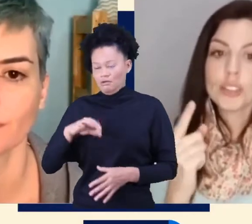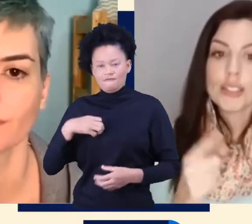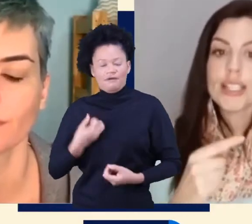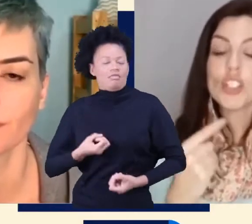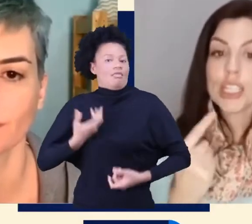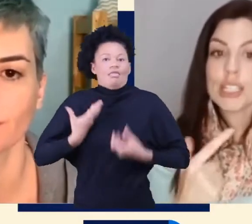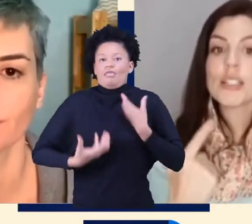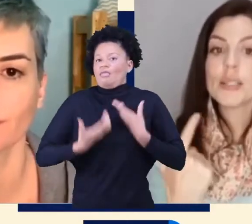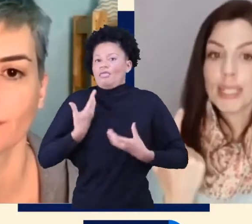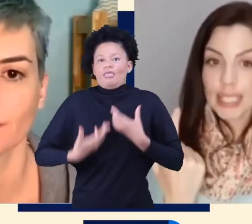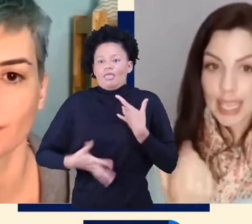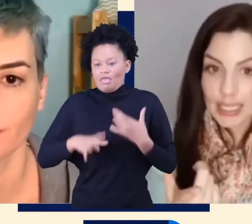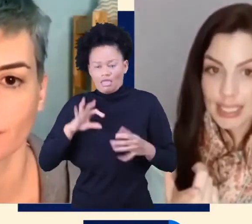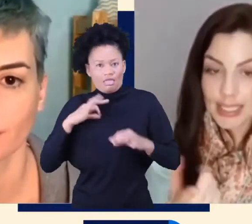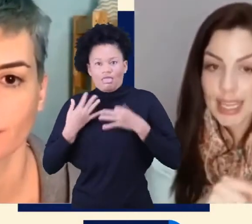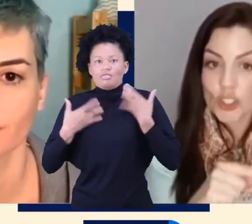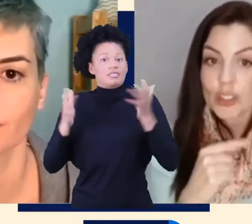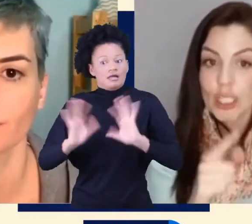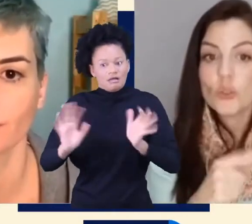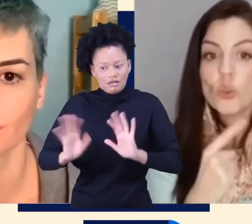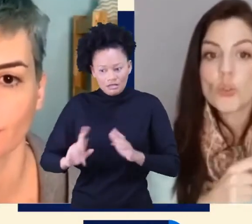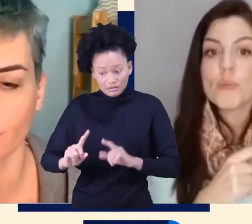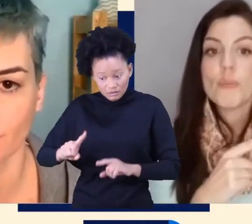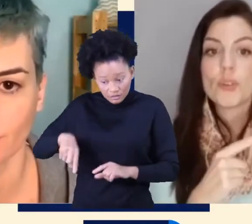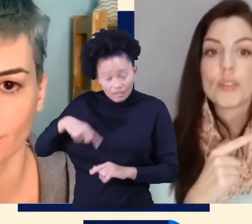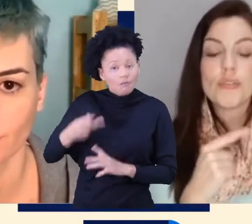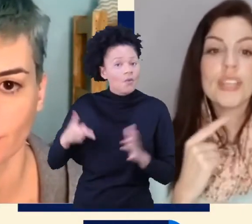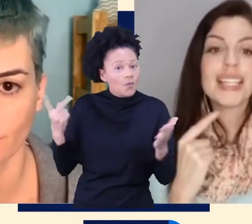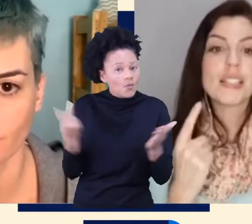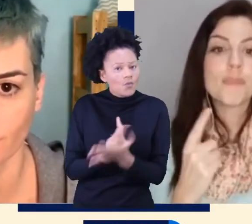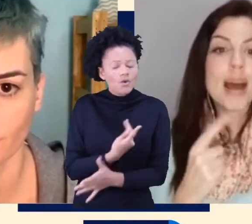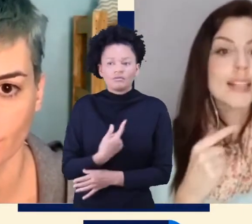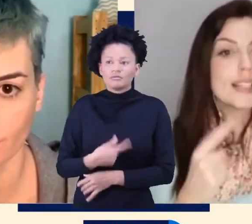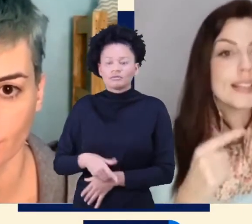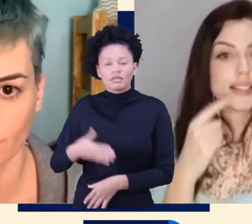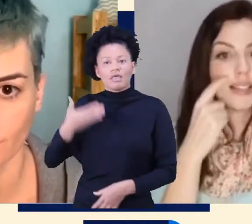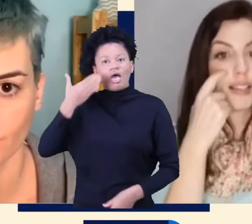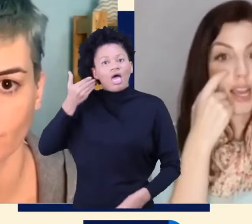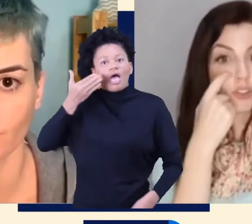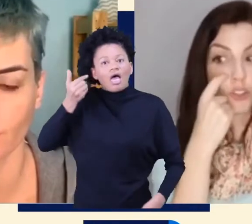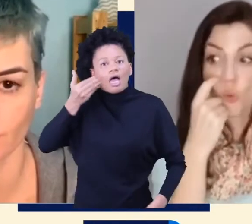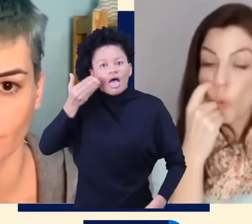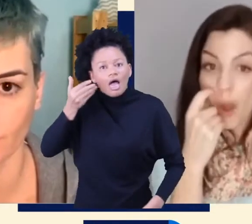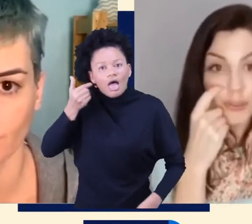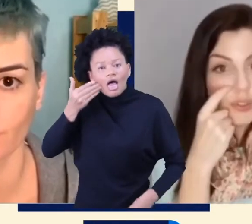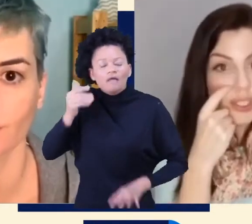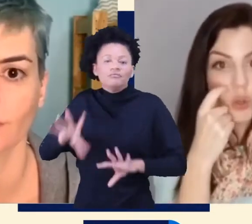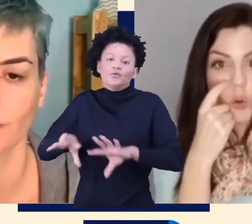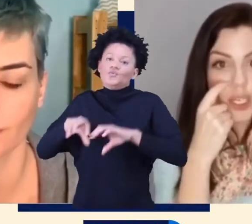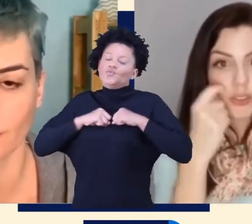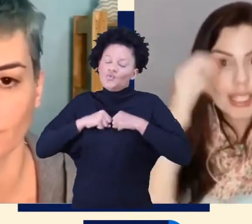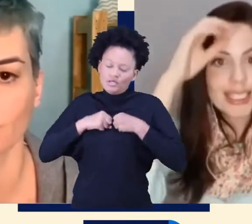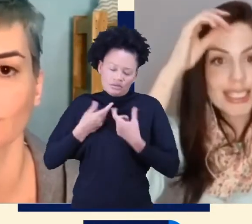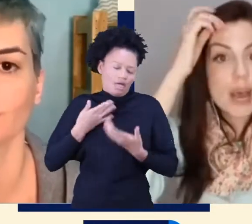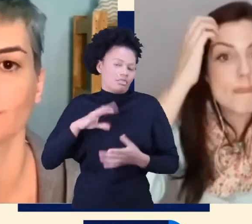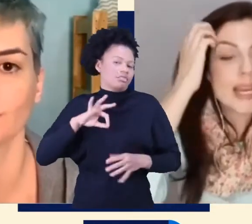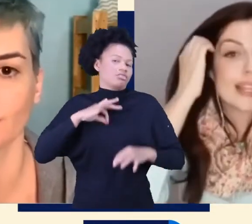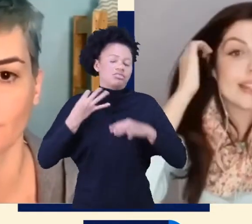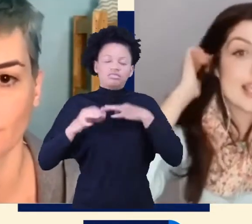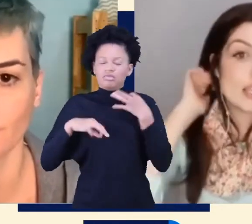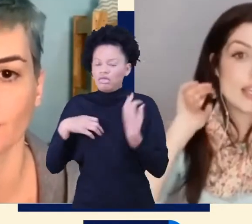pode acontecer de crianças pequenas, tá? De tanto consumir pornografia, elas passem a se excitar, gente. Com 4, 5 anos,